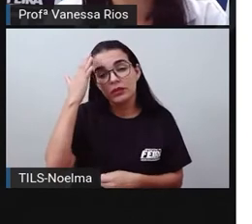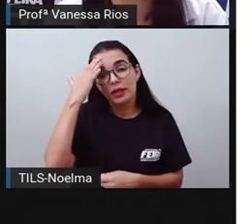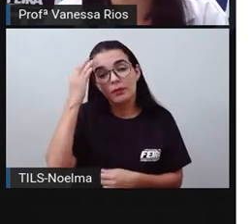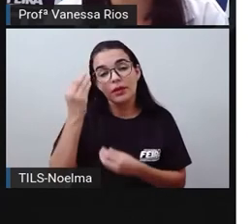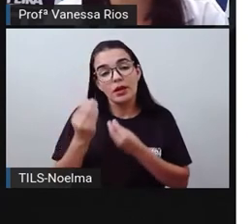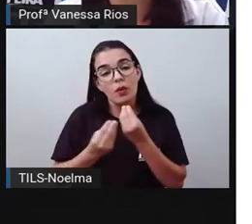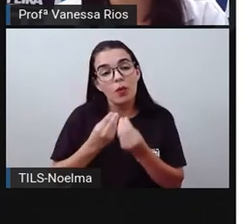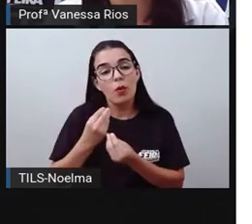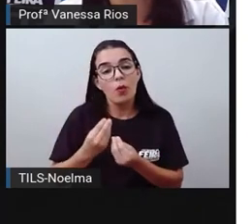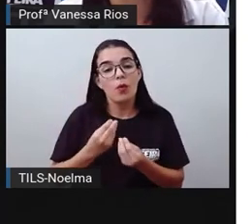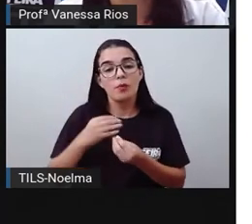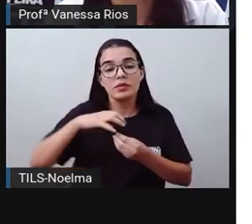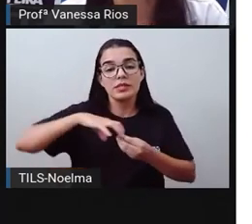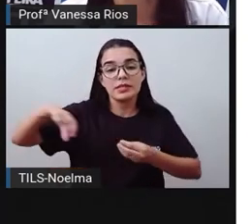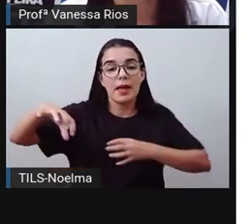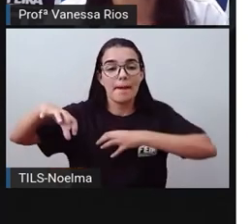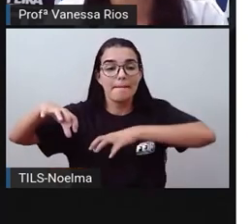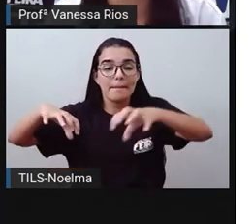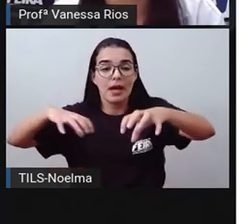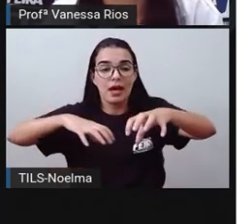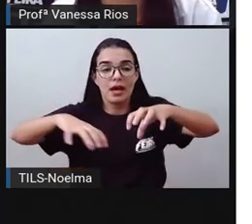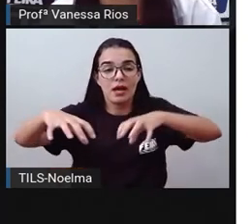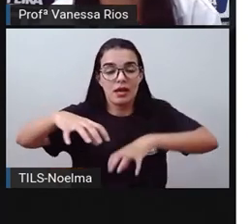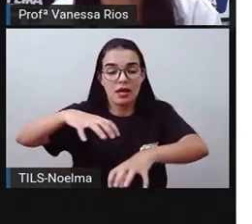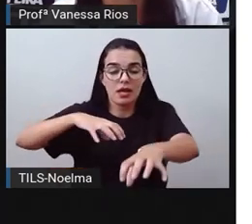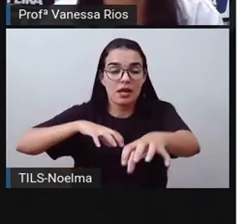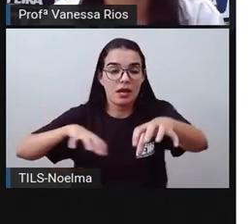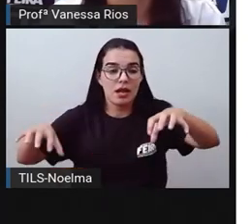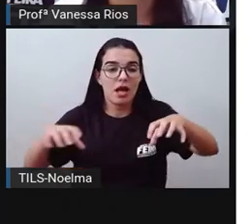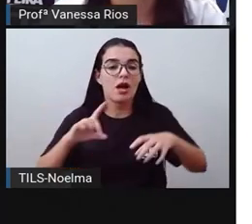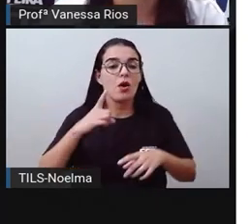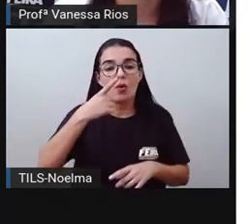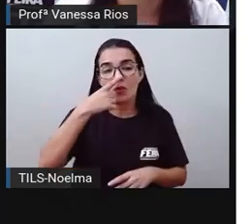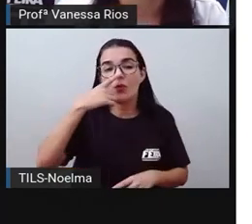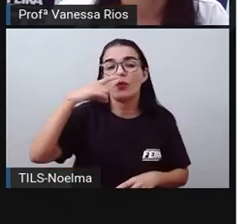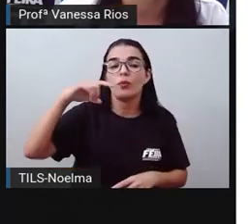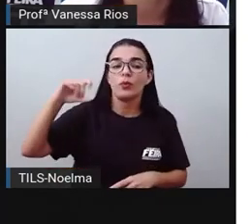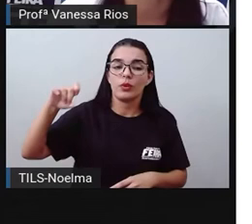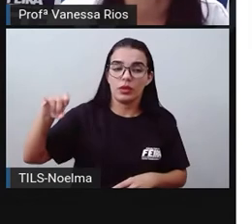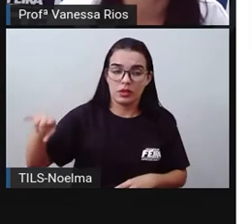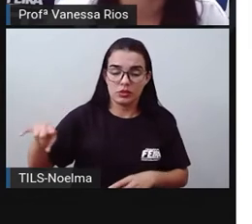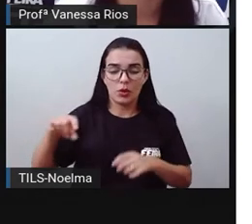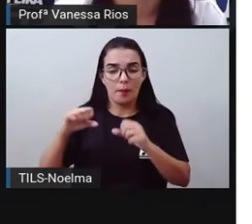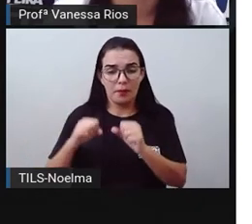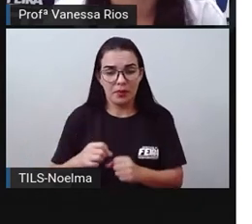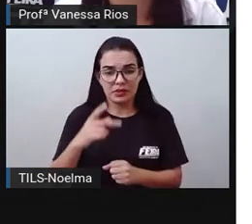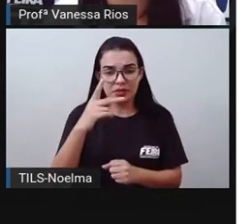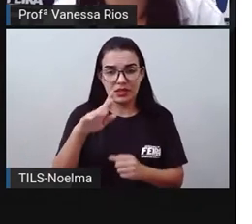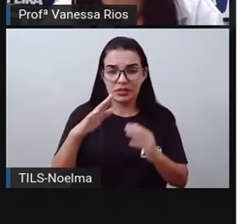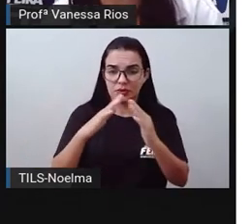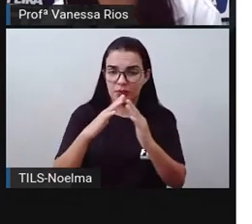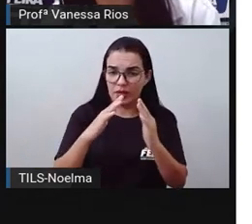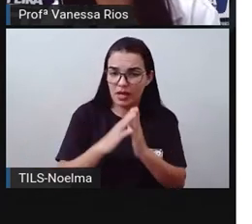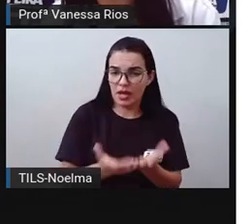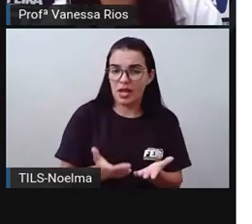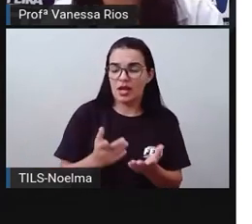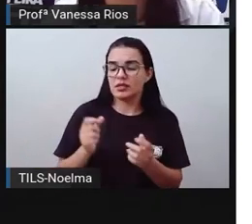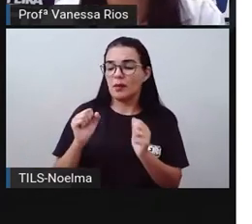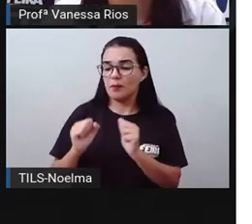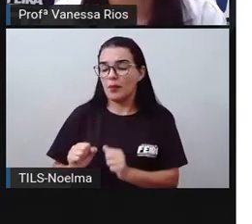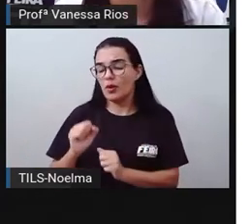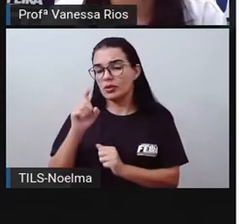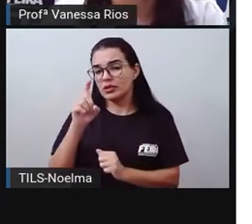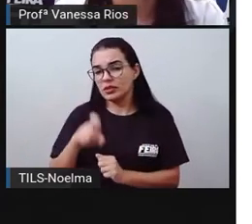pode ser aí uma ação política, uma ação individual, porque pode acontecer dentro da sua casa, pode acontecer no